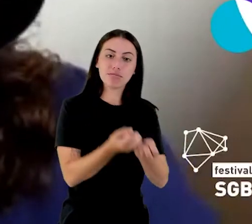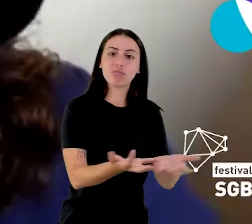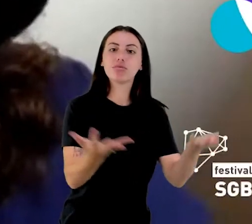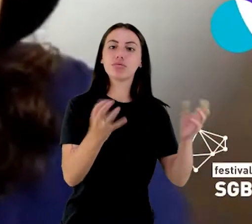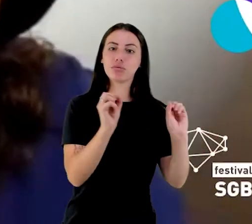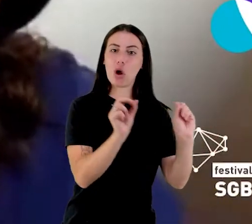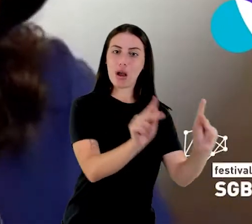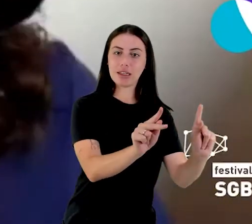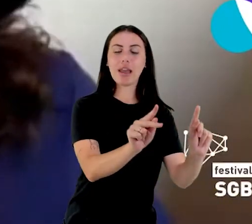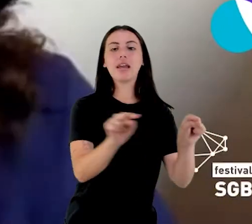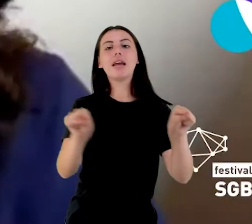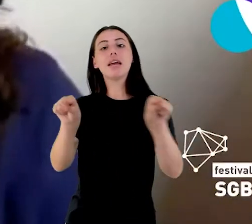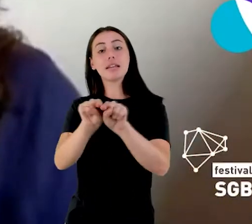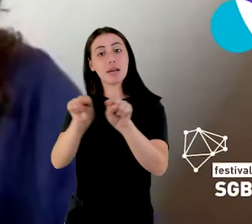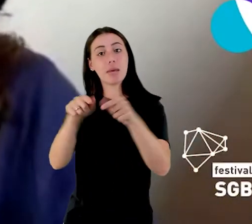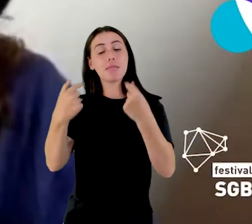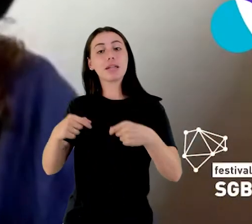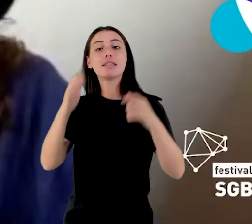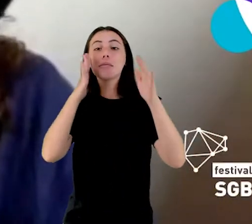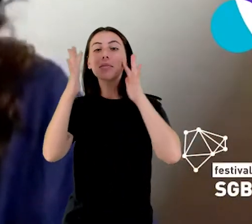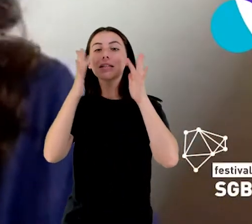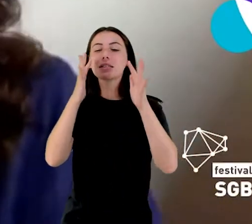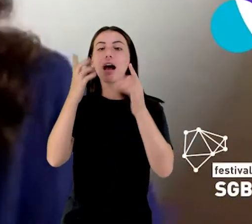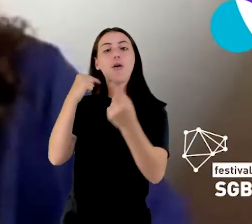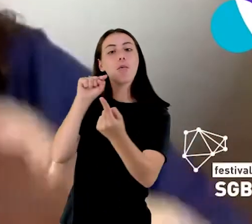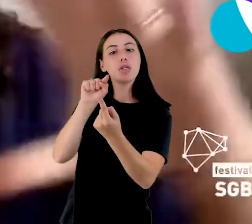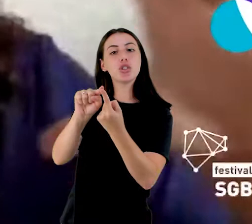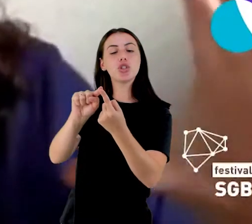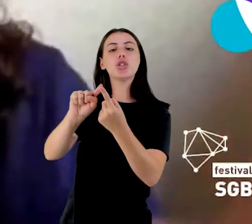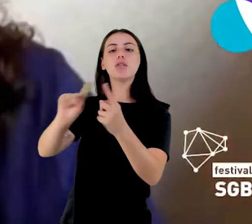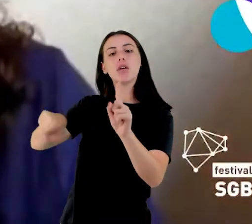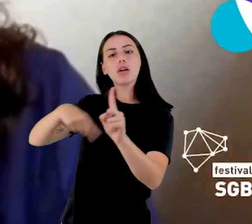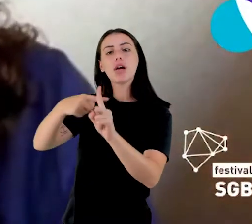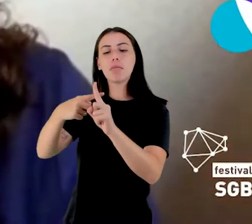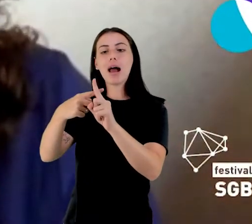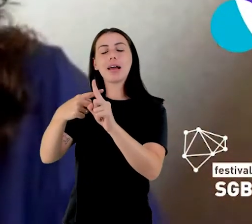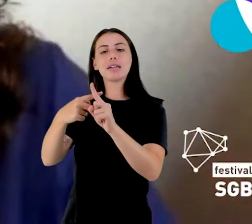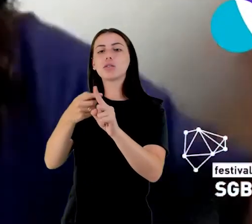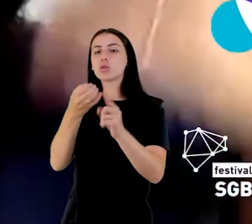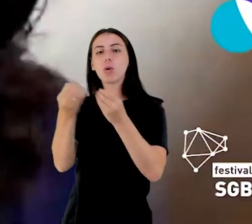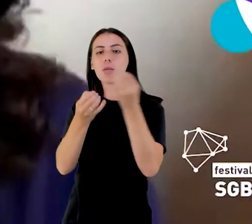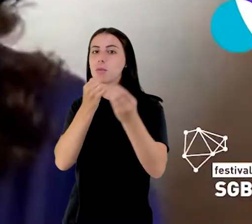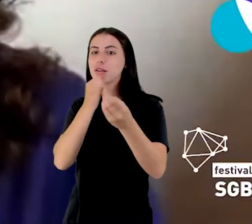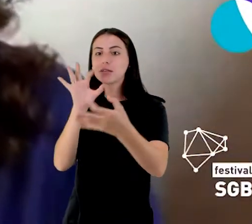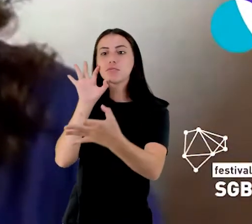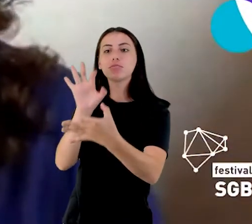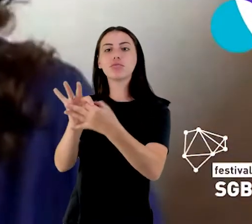distribuir o filme. Mas voltando na estratégia do Minuto 23, uma vez isso mapeado, eu tive uma